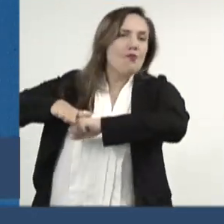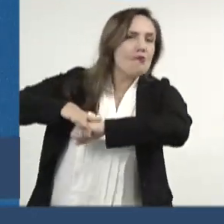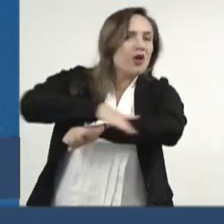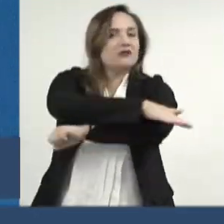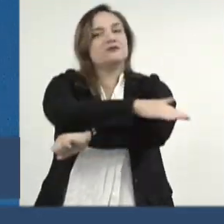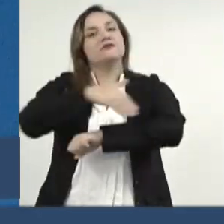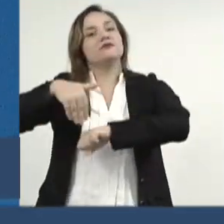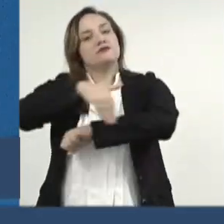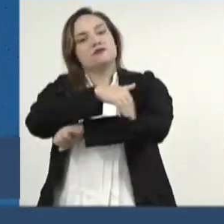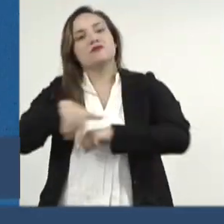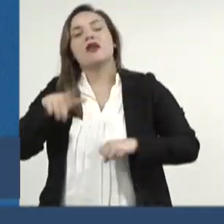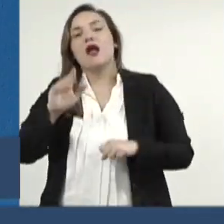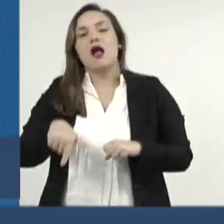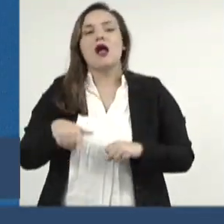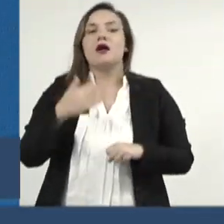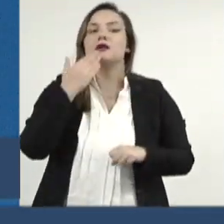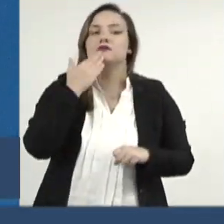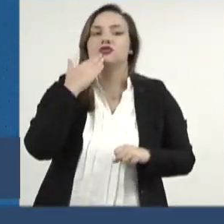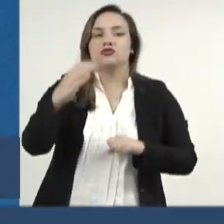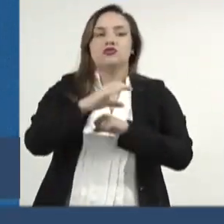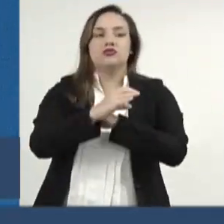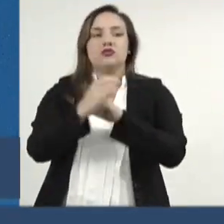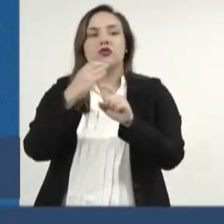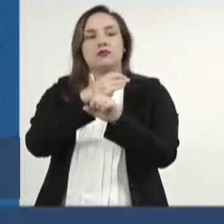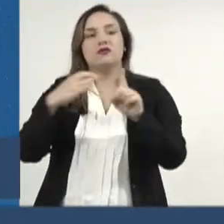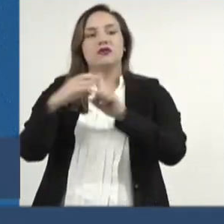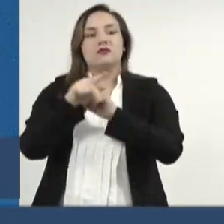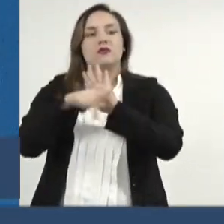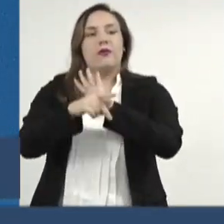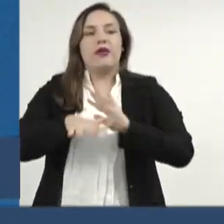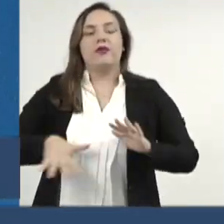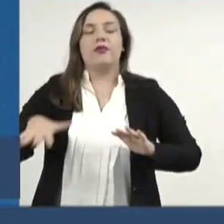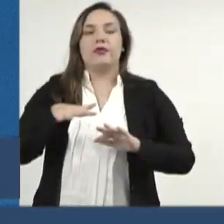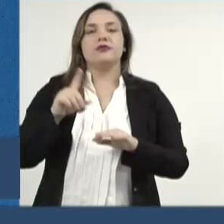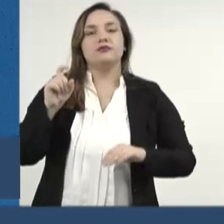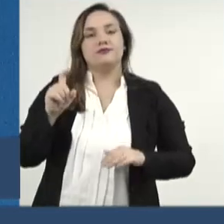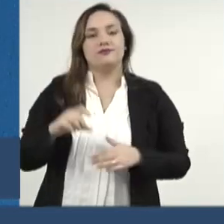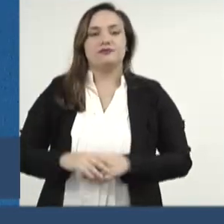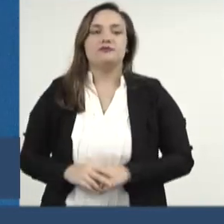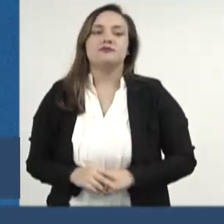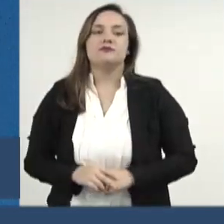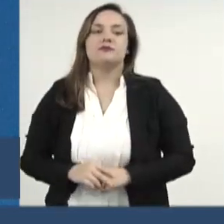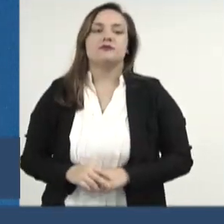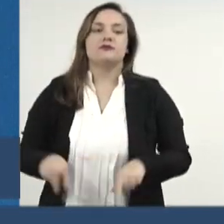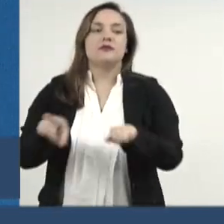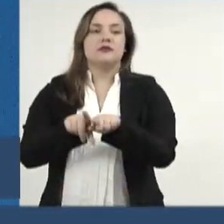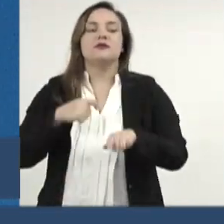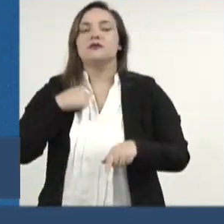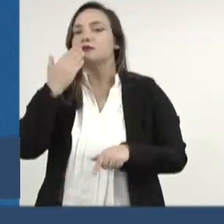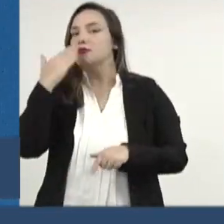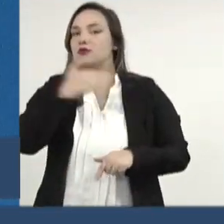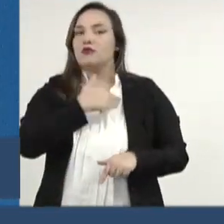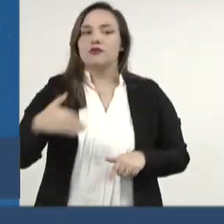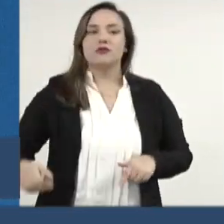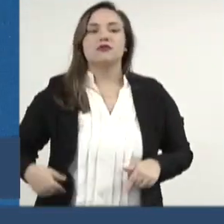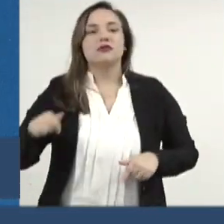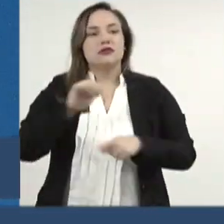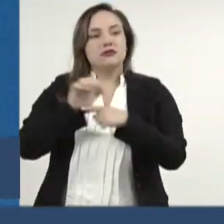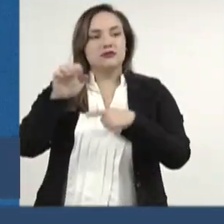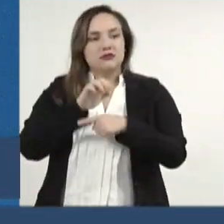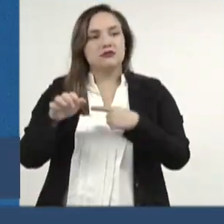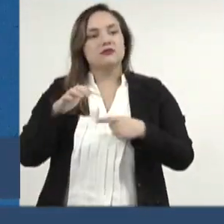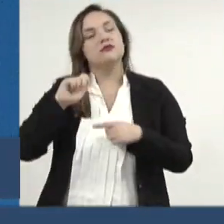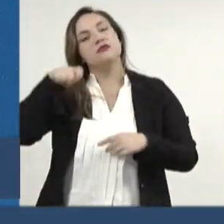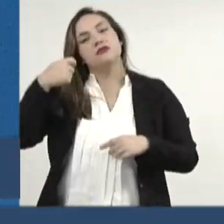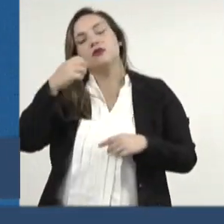que veio da comunidade, portanto, desta região de Dourados. Também apresento aqui hoje ao governador do Estado, Eduardo Riedel, na pessoa do secretário